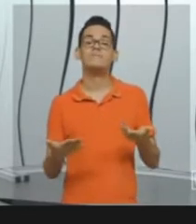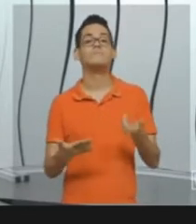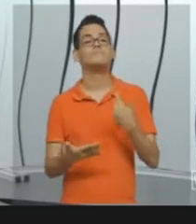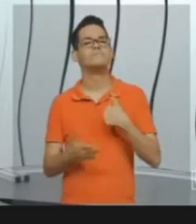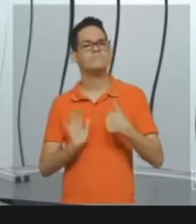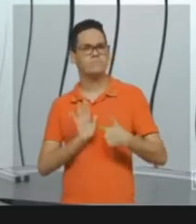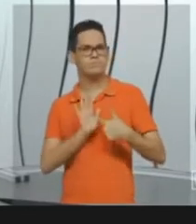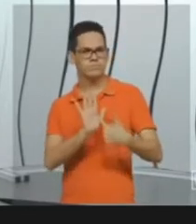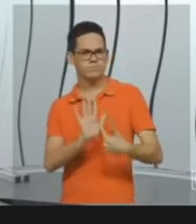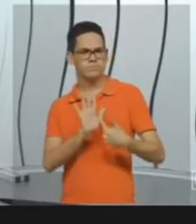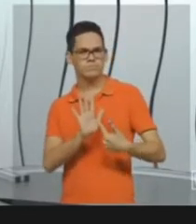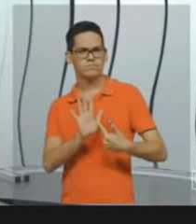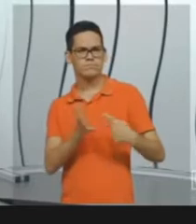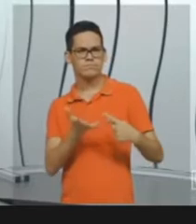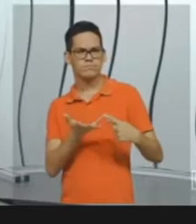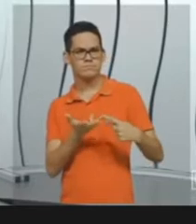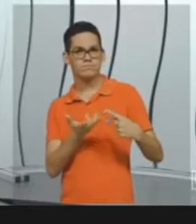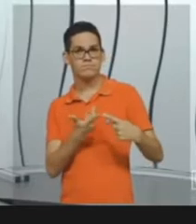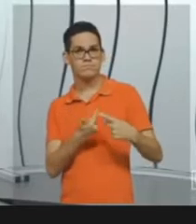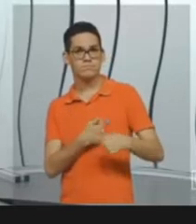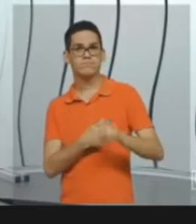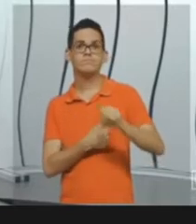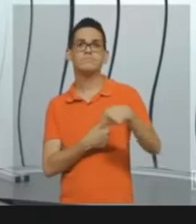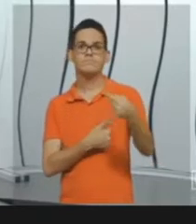posso mostrar todas de uma vez para você.